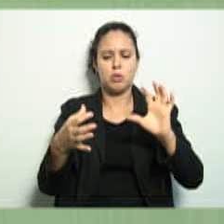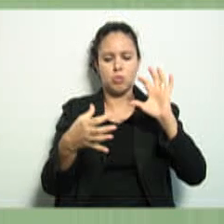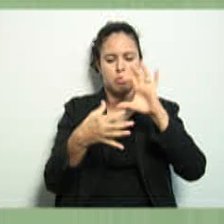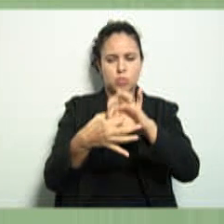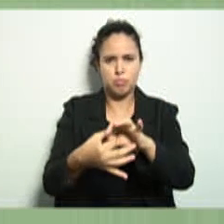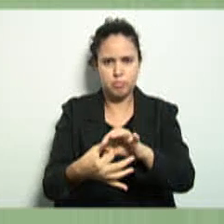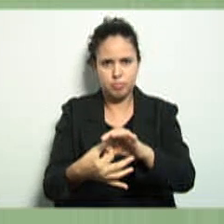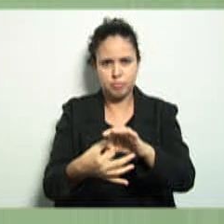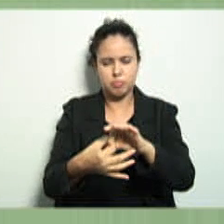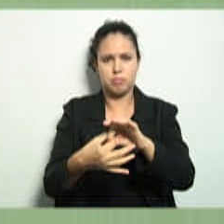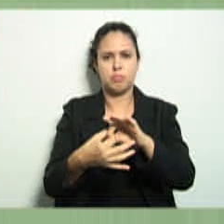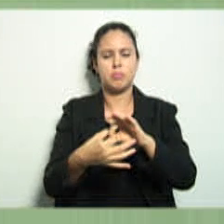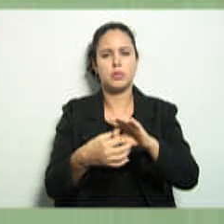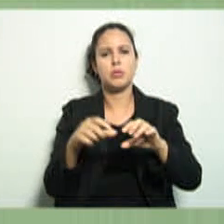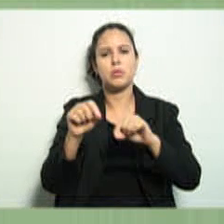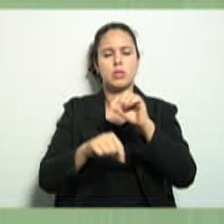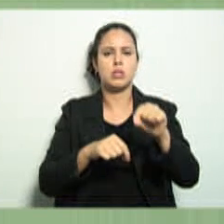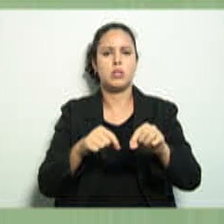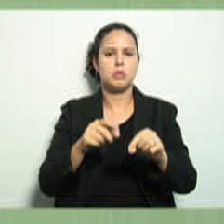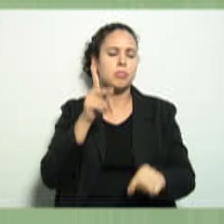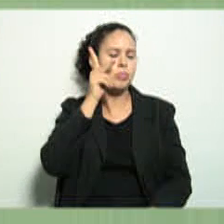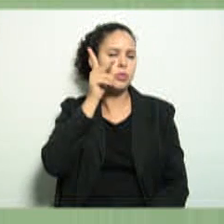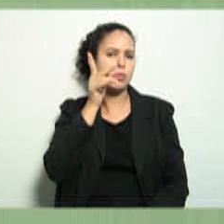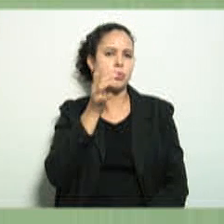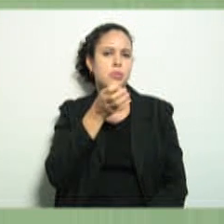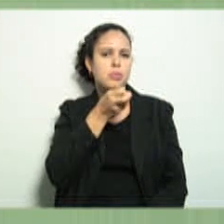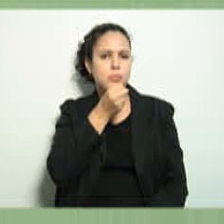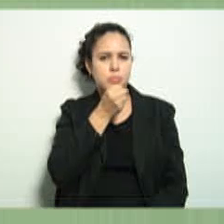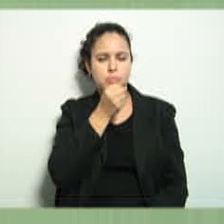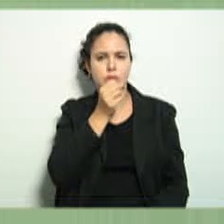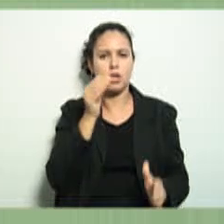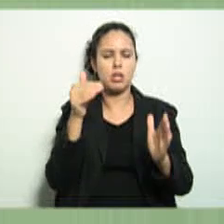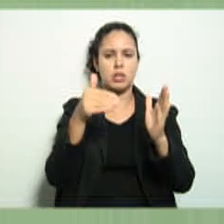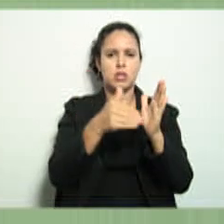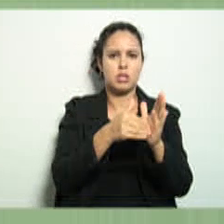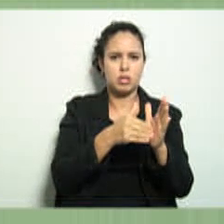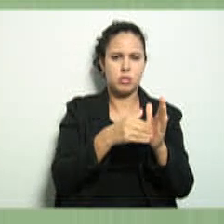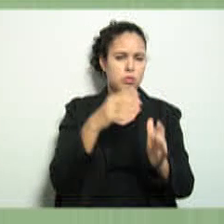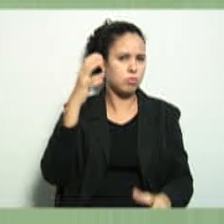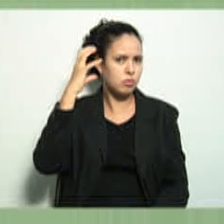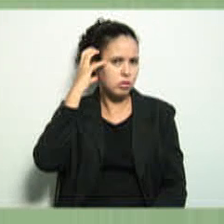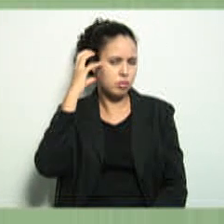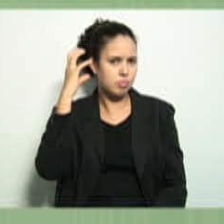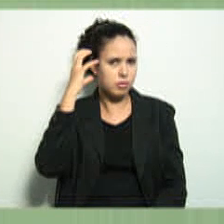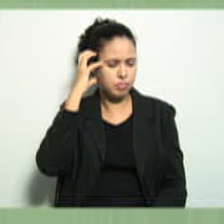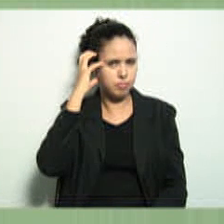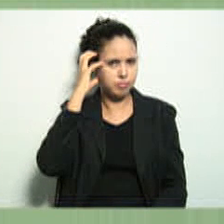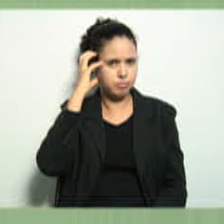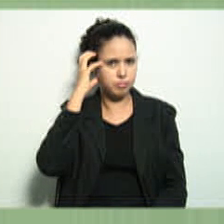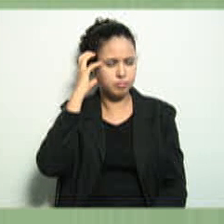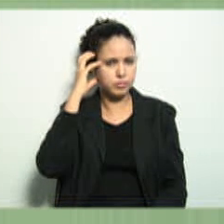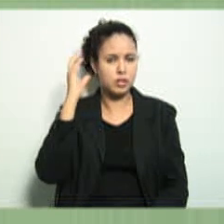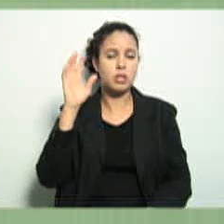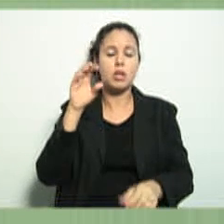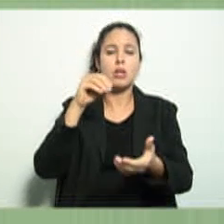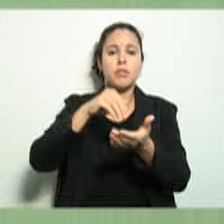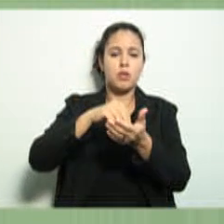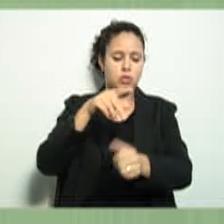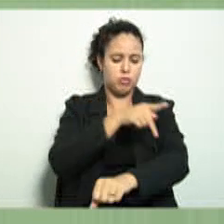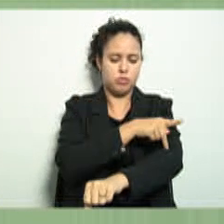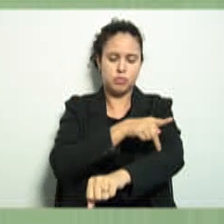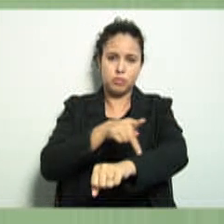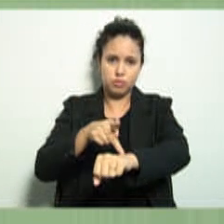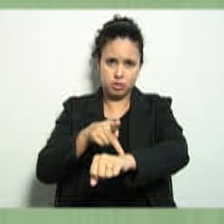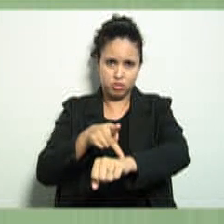Cuiabá, no Mato Grosso, ainda que não asfaltada. O asfaltamento ocorre apenas